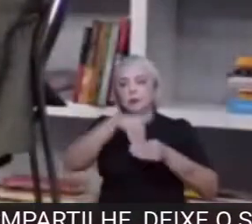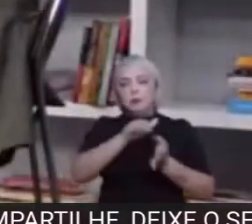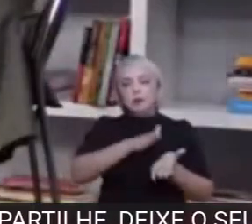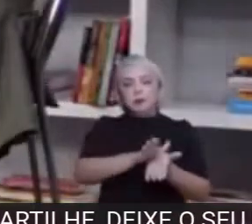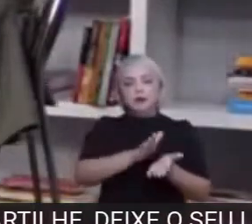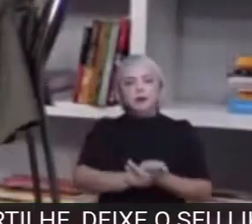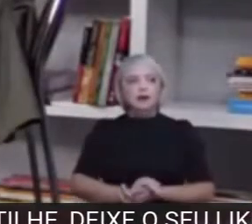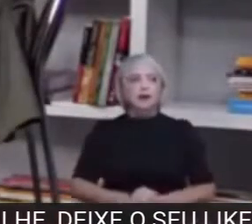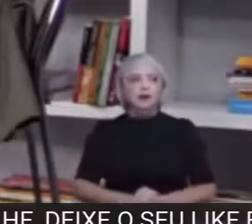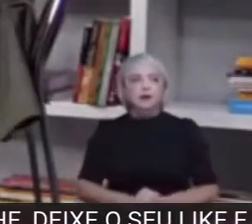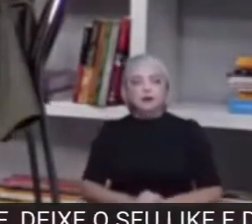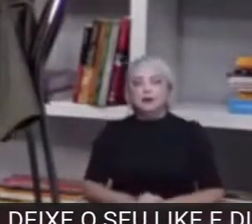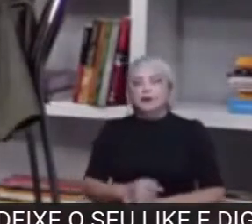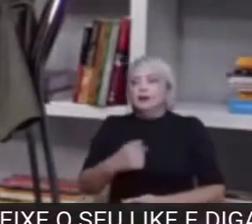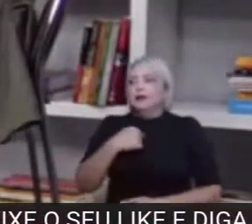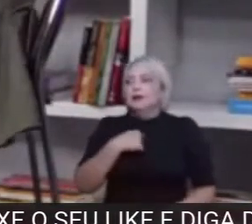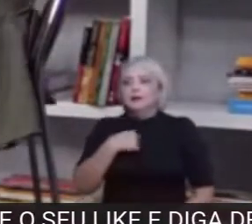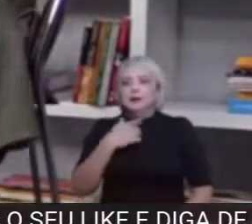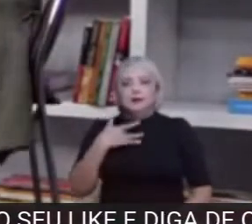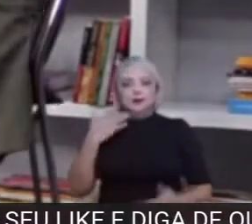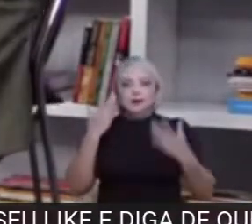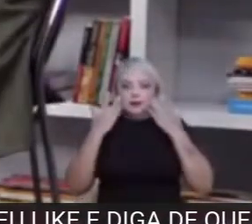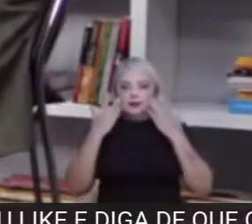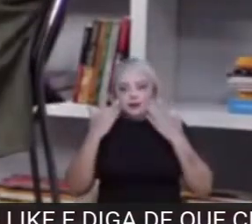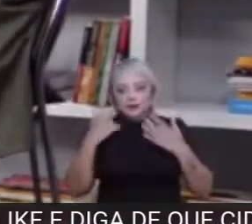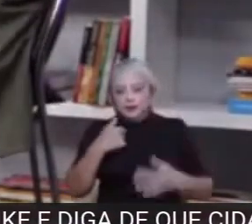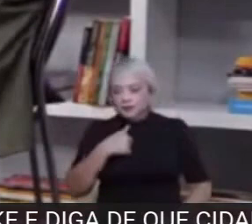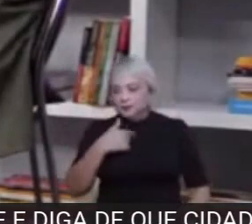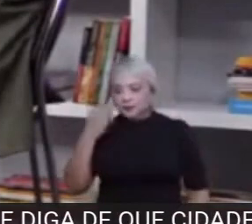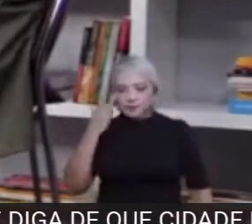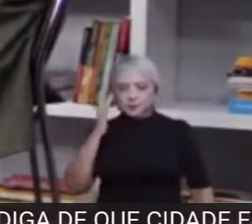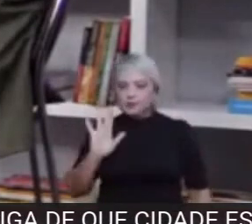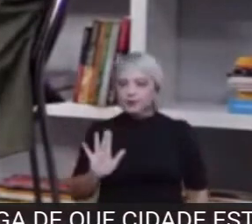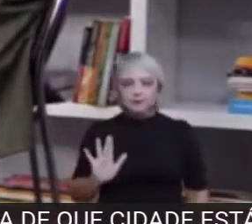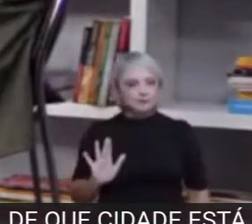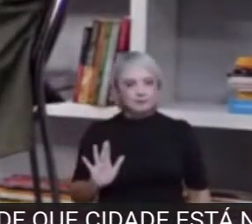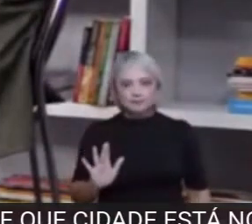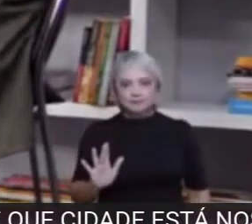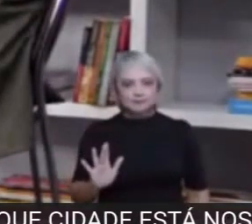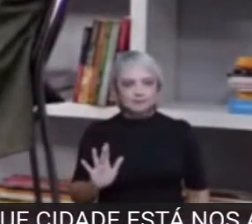eu não sei. Eu não sei.